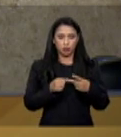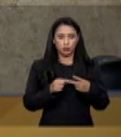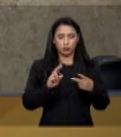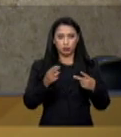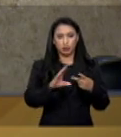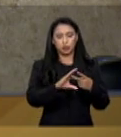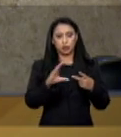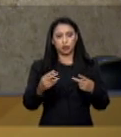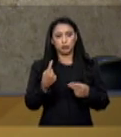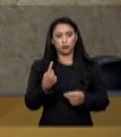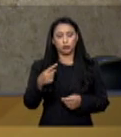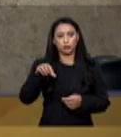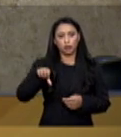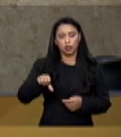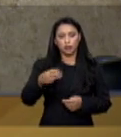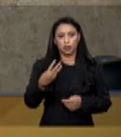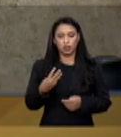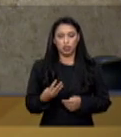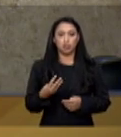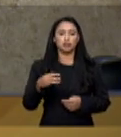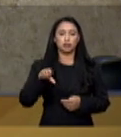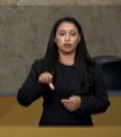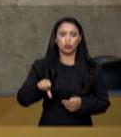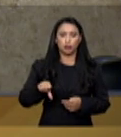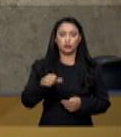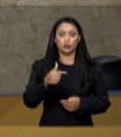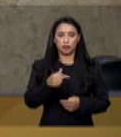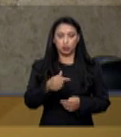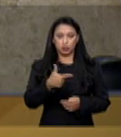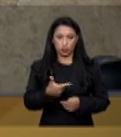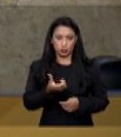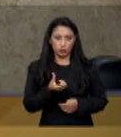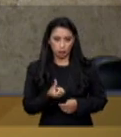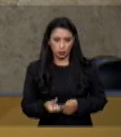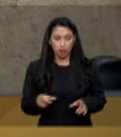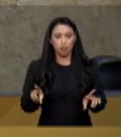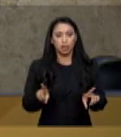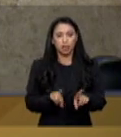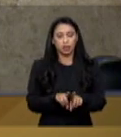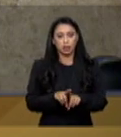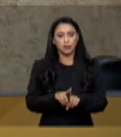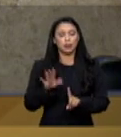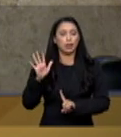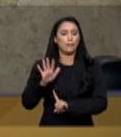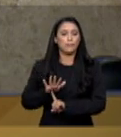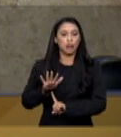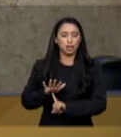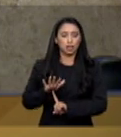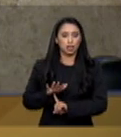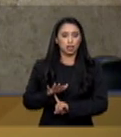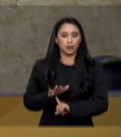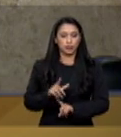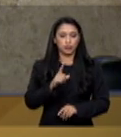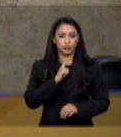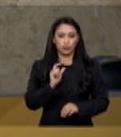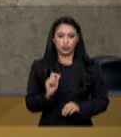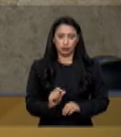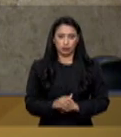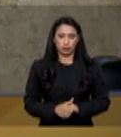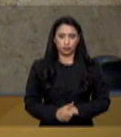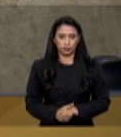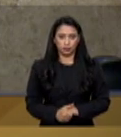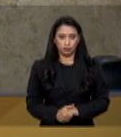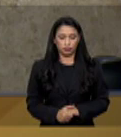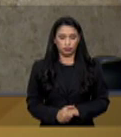corpus 193726, também precedente Paraná, relator ministro Edson Fachin. E agravo regimental, no